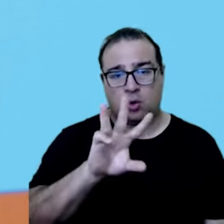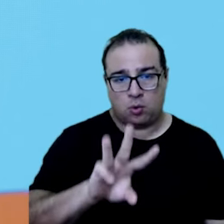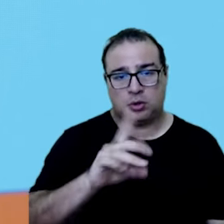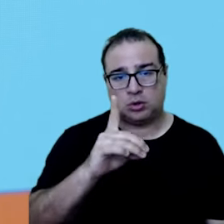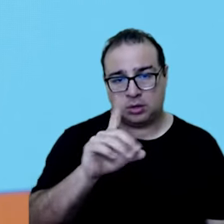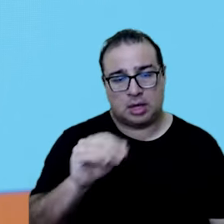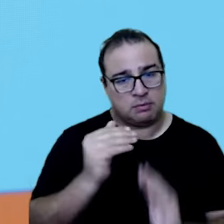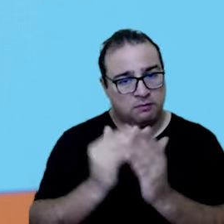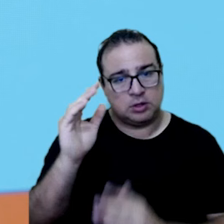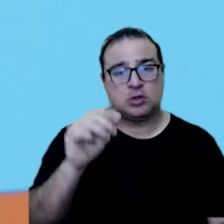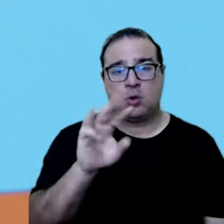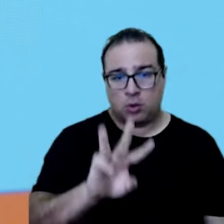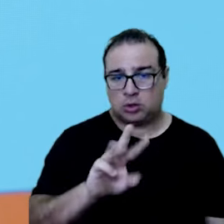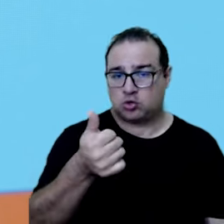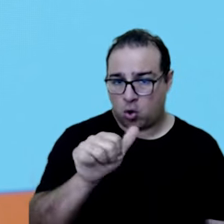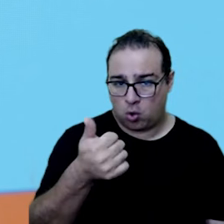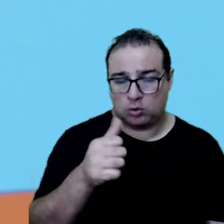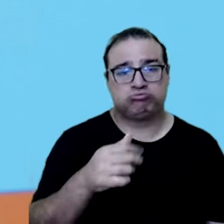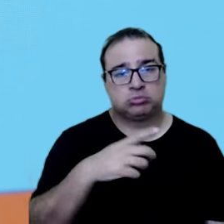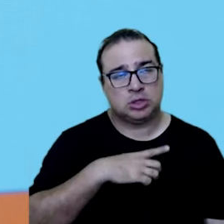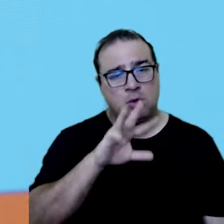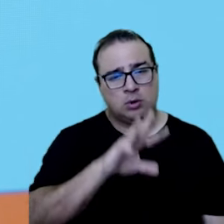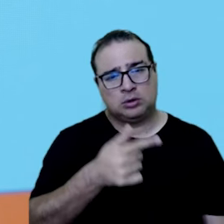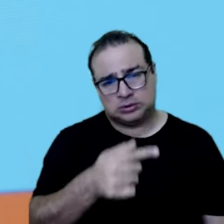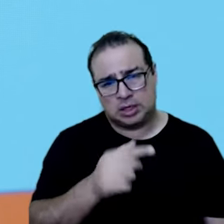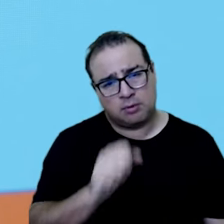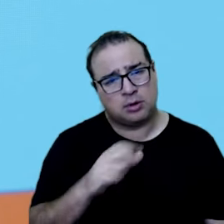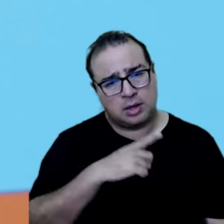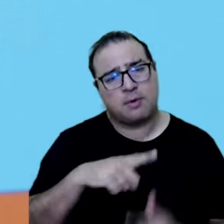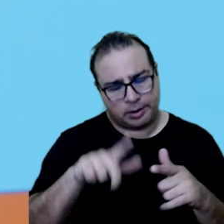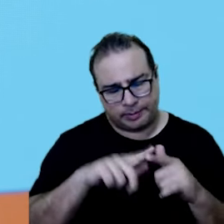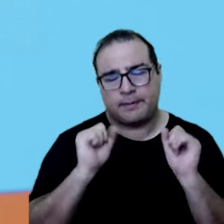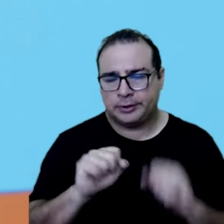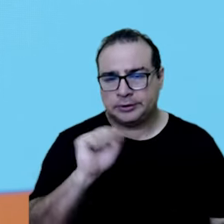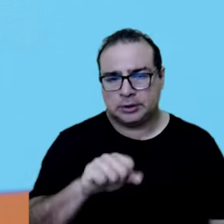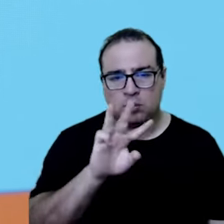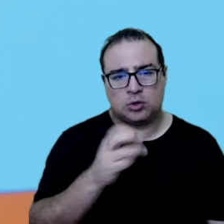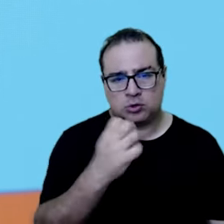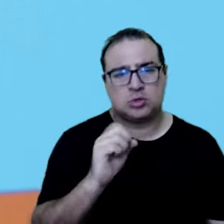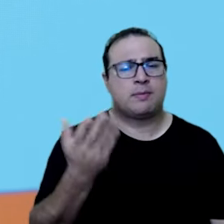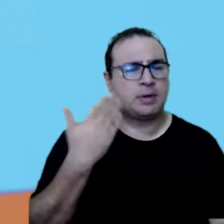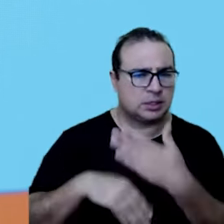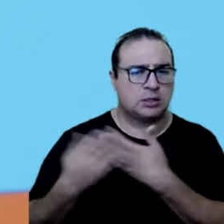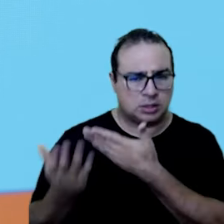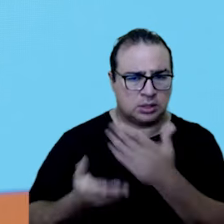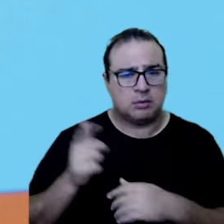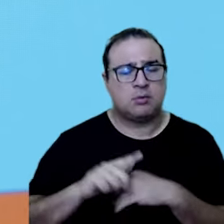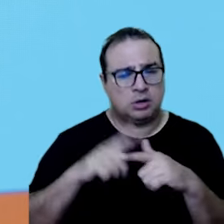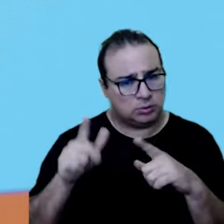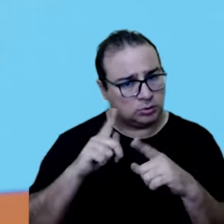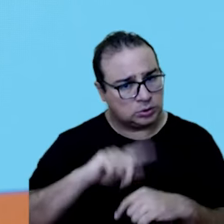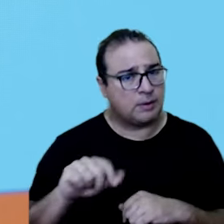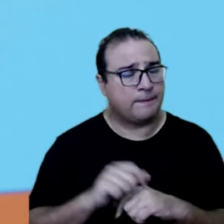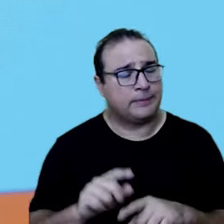com Windows 10 paraa frente então até quem tem Windows 7 Windows 8 pode ter problema pode a gente já conseguiu atender cliente e Conseguiu